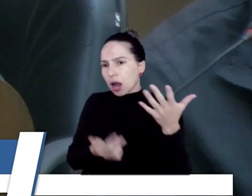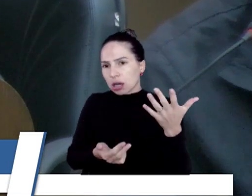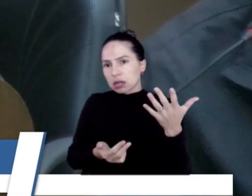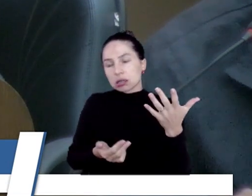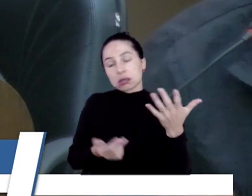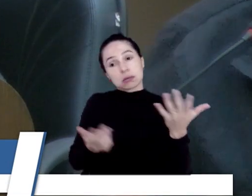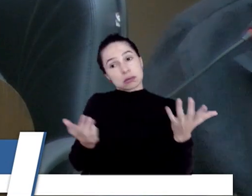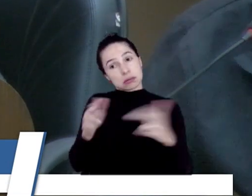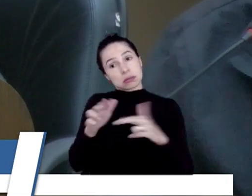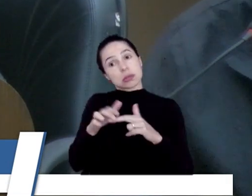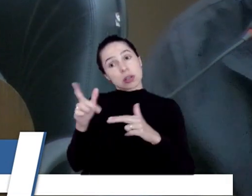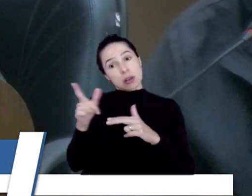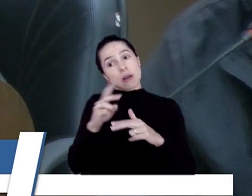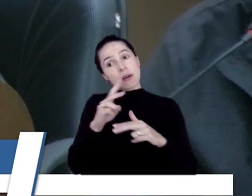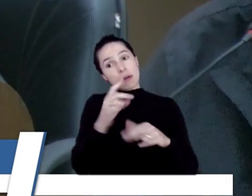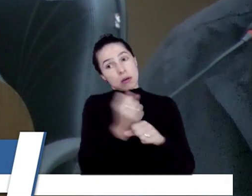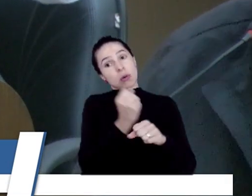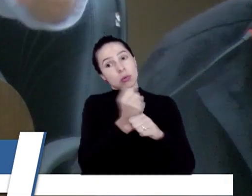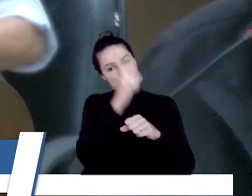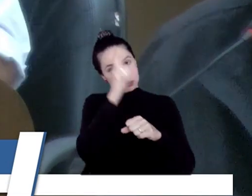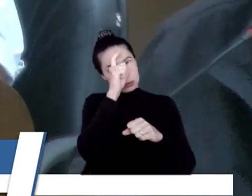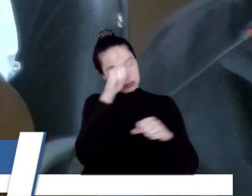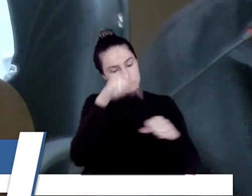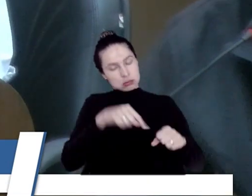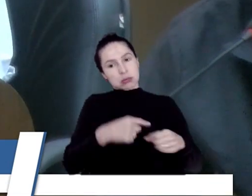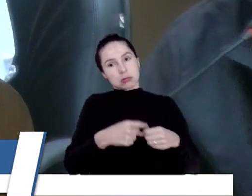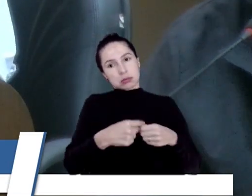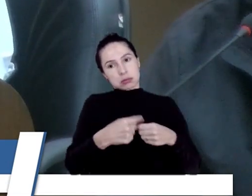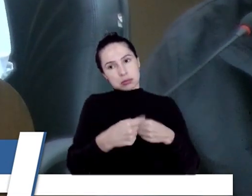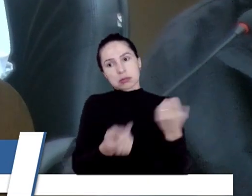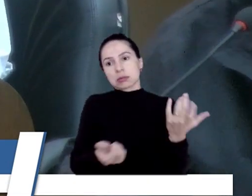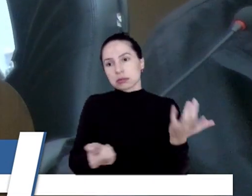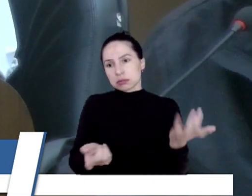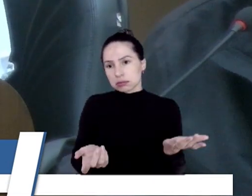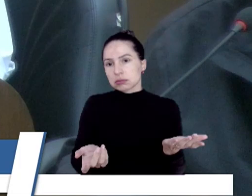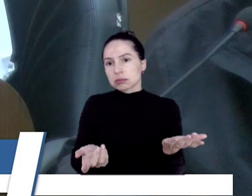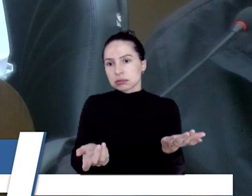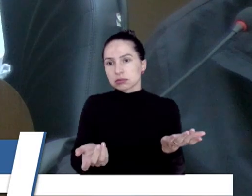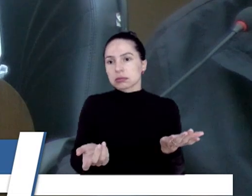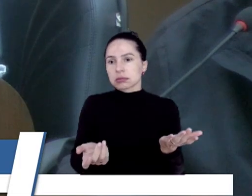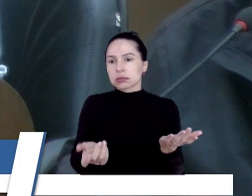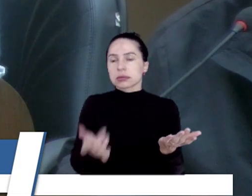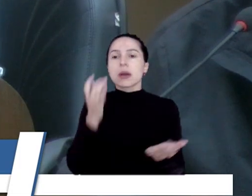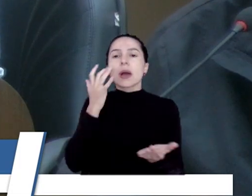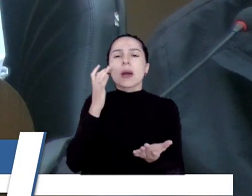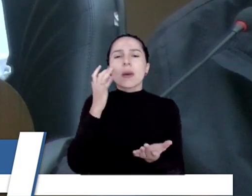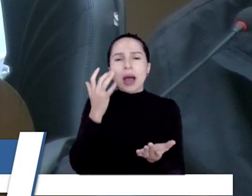fazendo um hospital aí na cidade. Você está entendendo? Eu acho o seguinte,